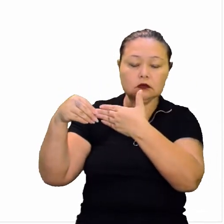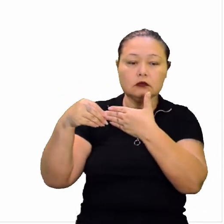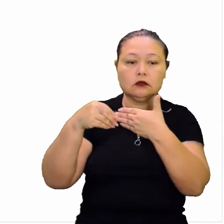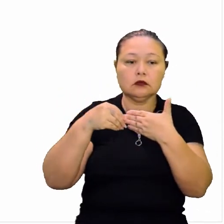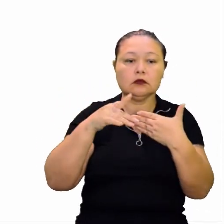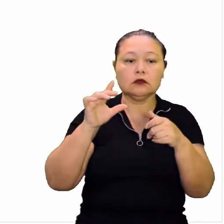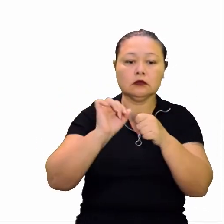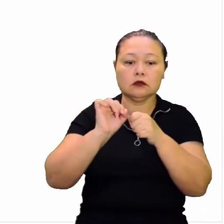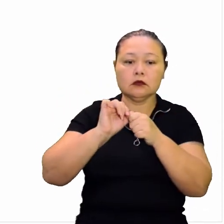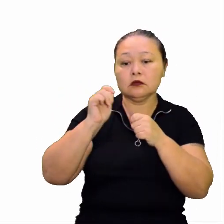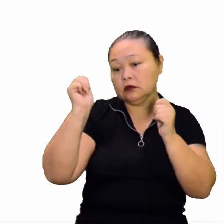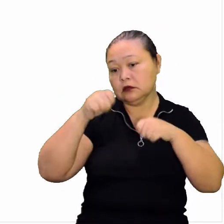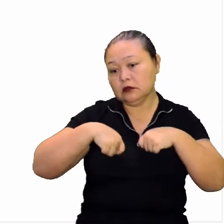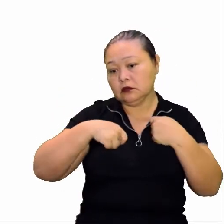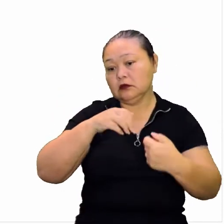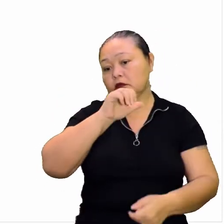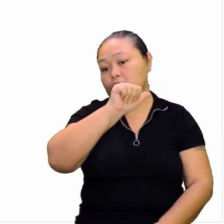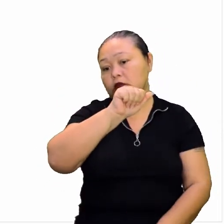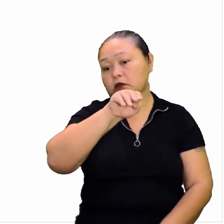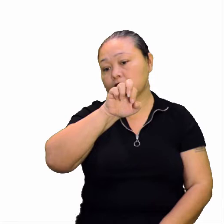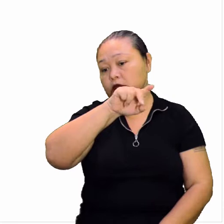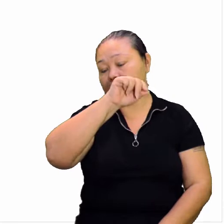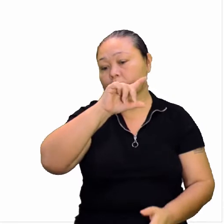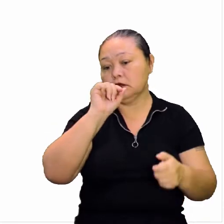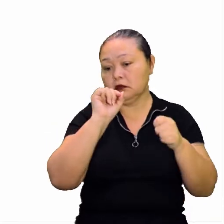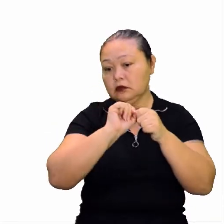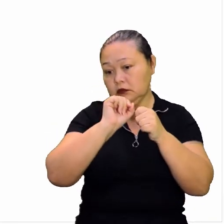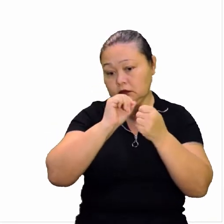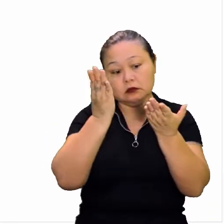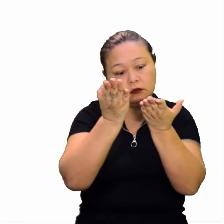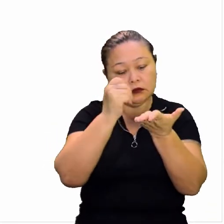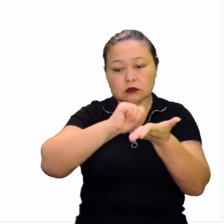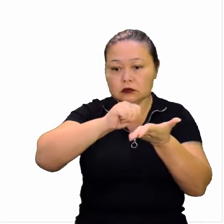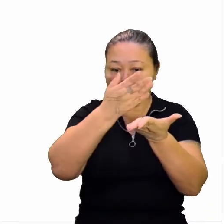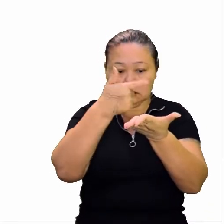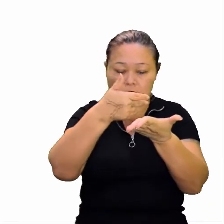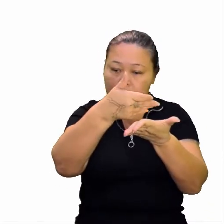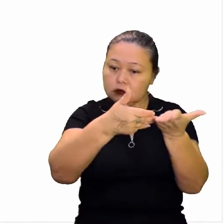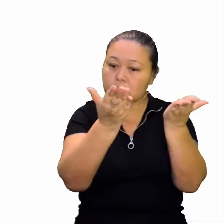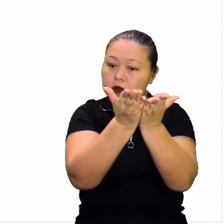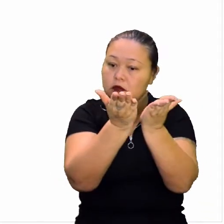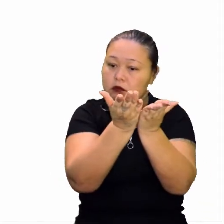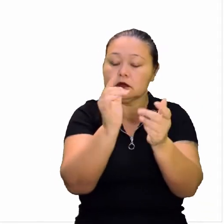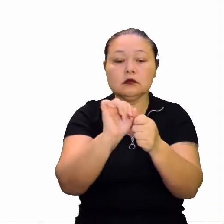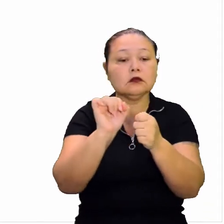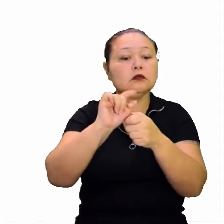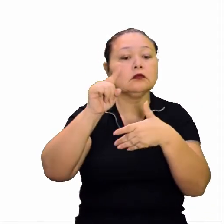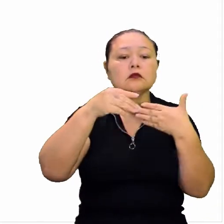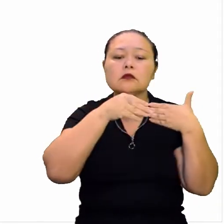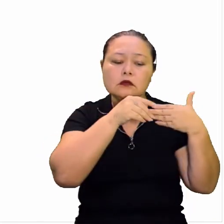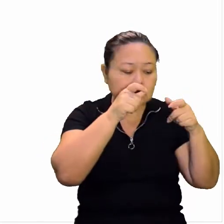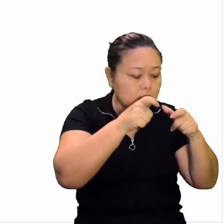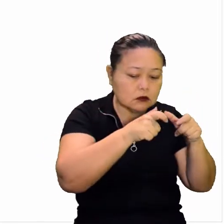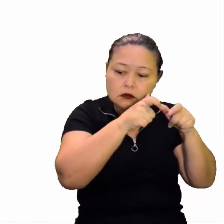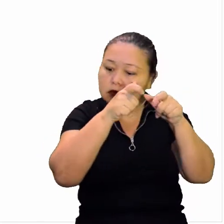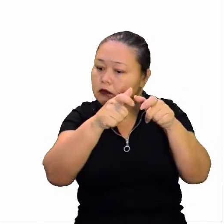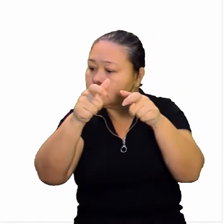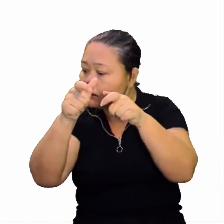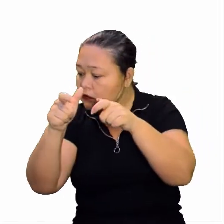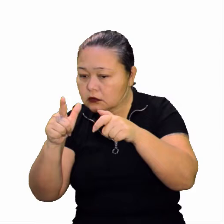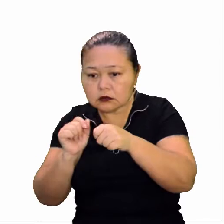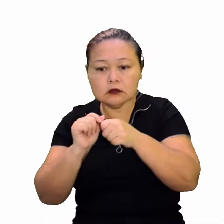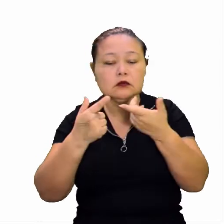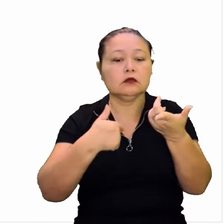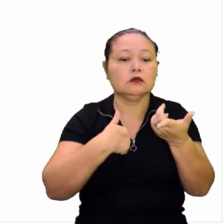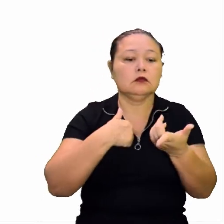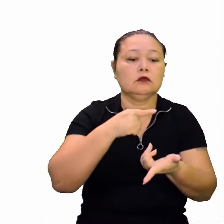trajeto provável que o Abraão fez, segundo a Bíblia, de onde para onde. Então